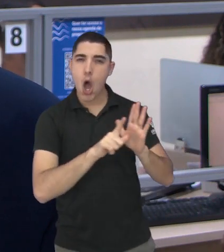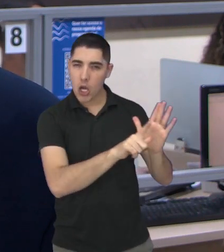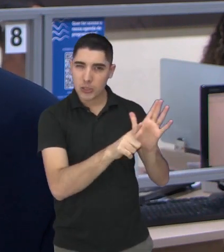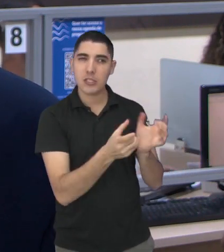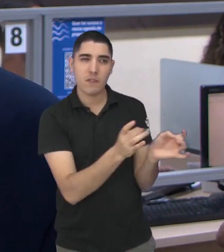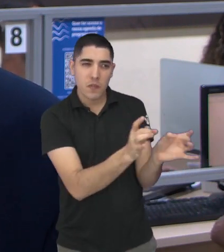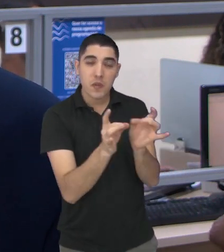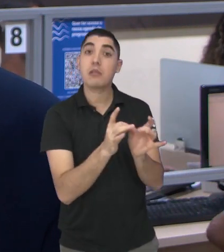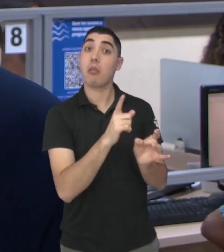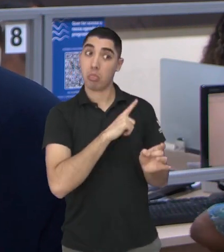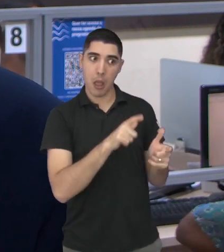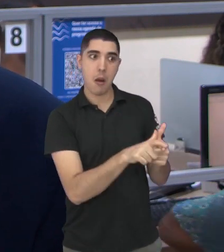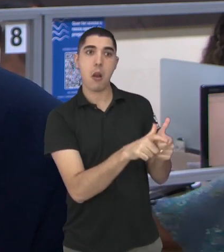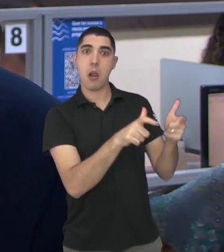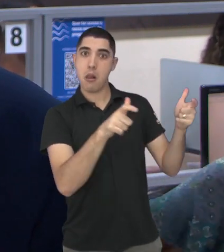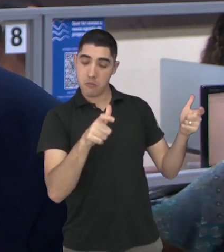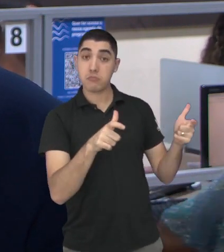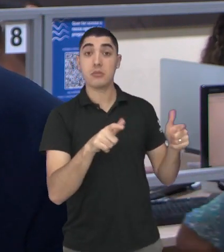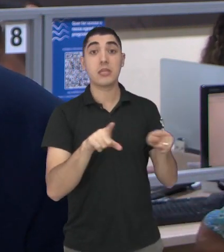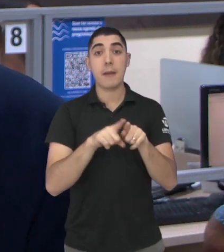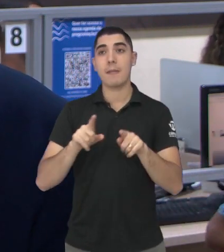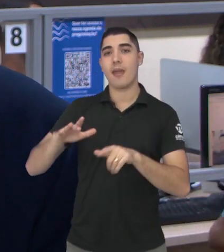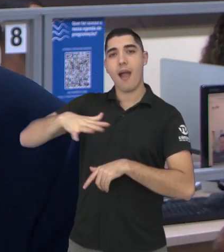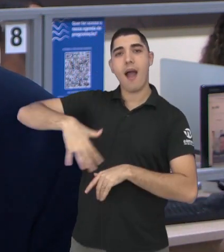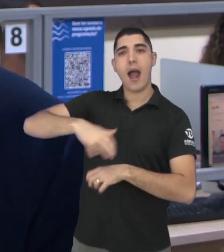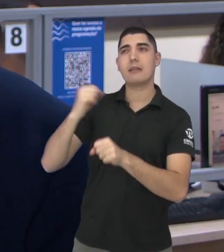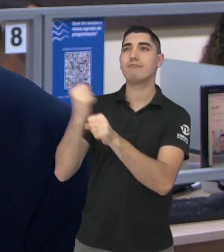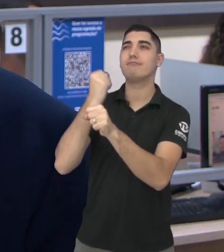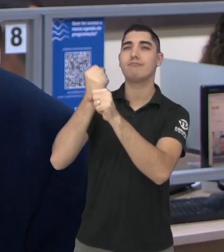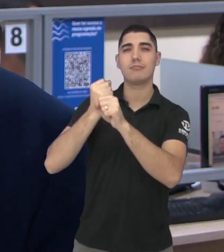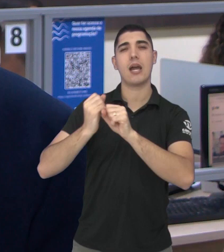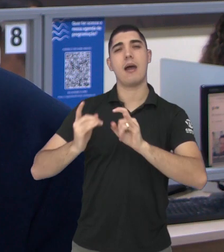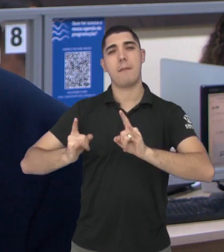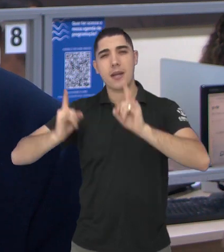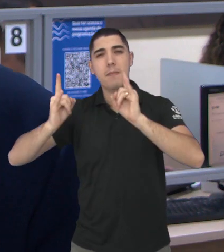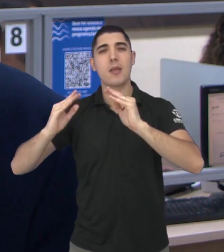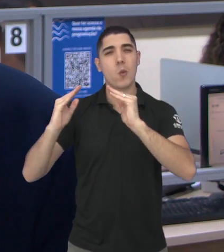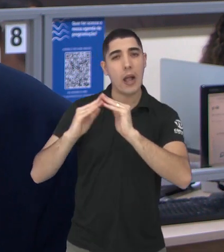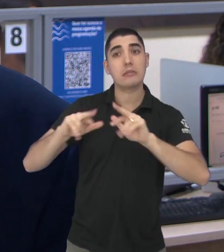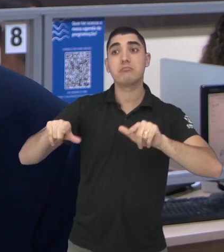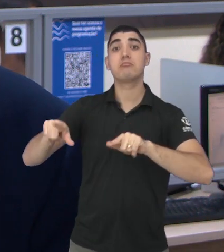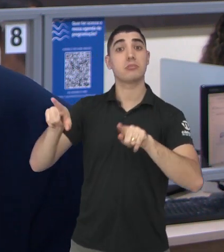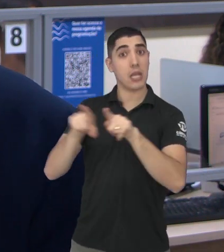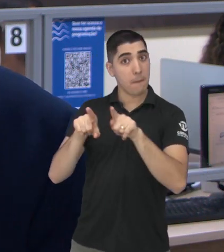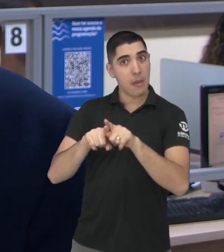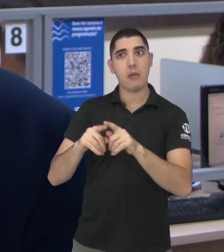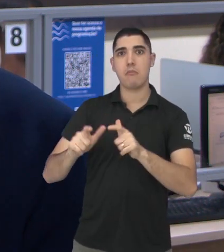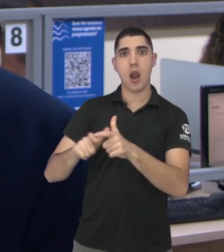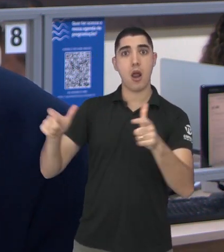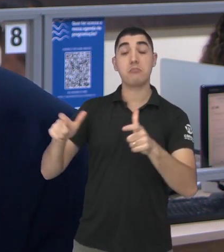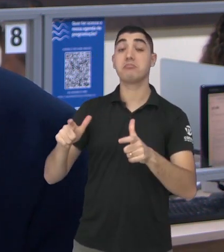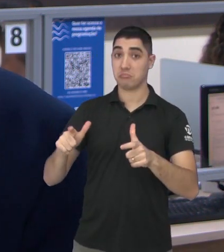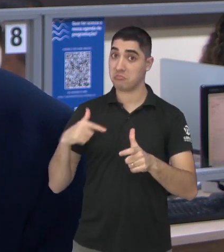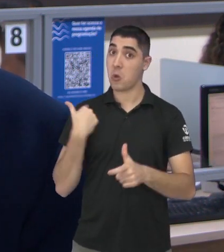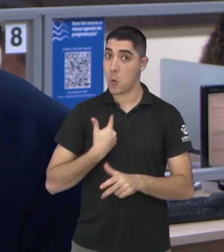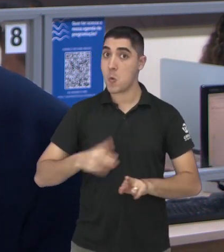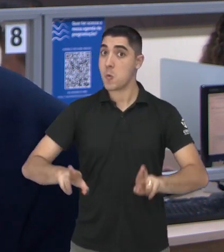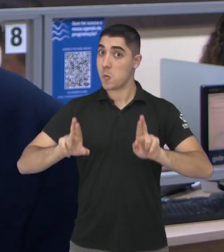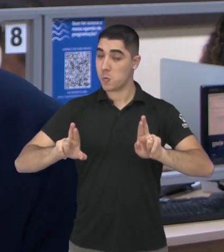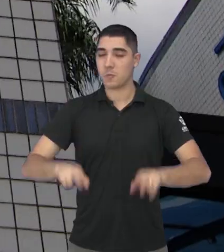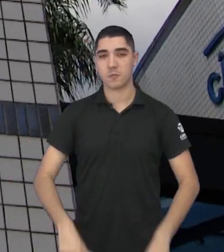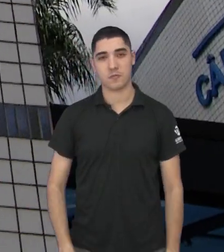comércio veio bem quase 200 vagas positivas né a própria construção civil com mais de 100 então assim vários setores ao mesmo tempo